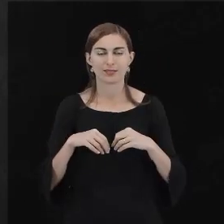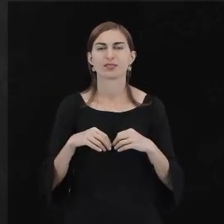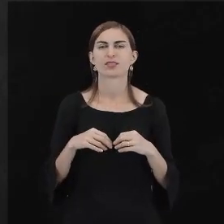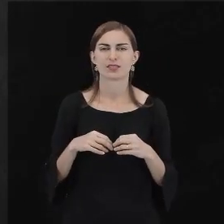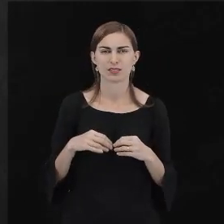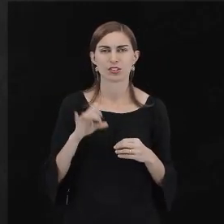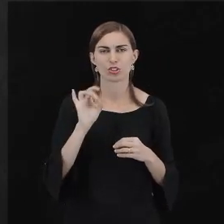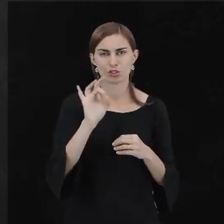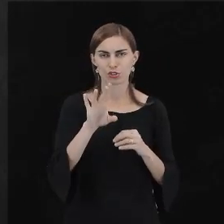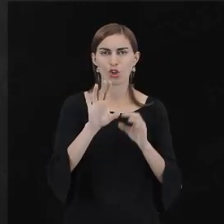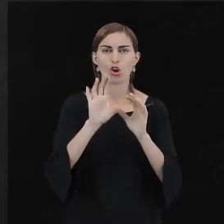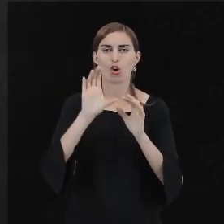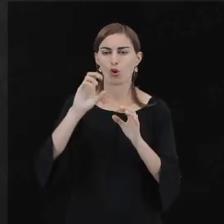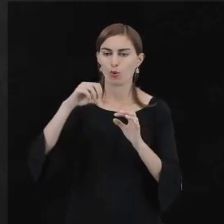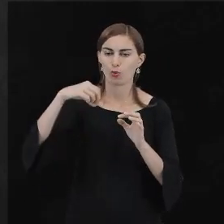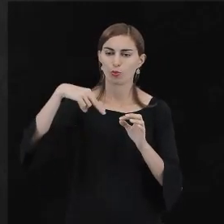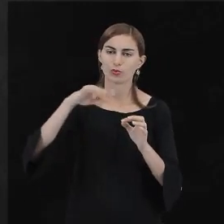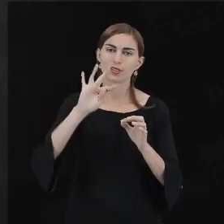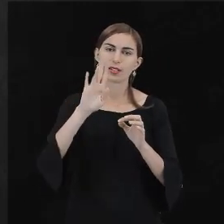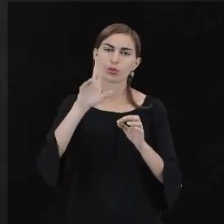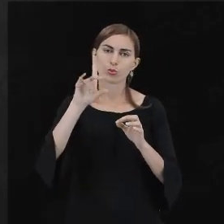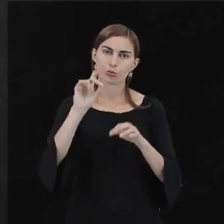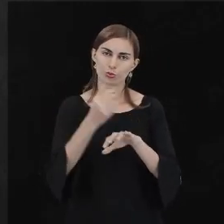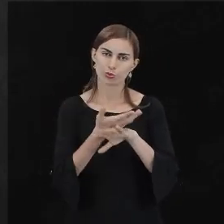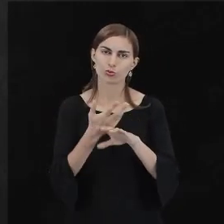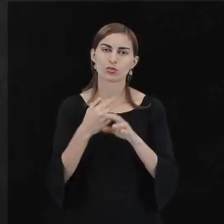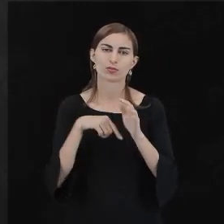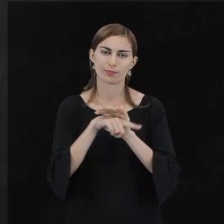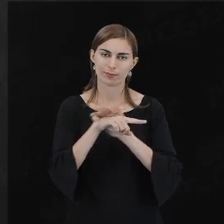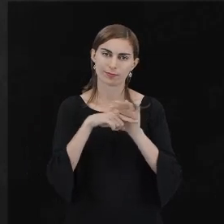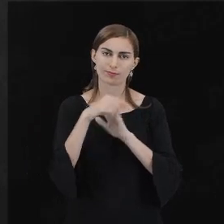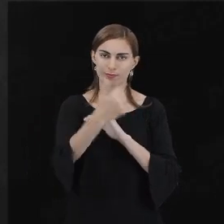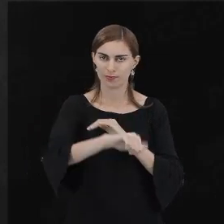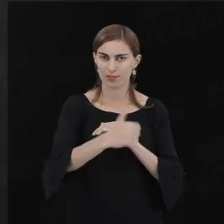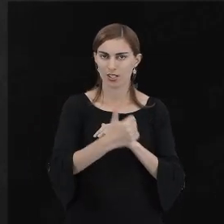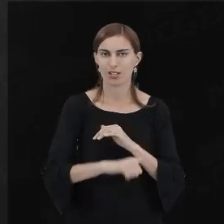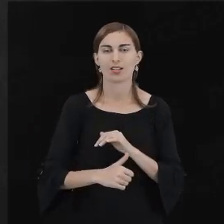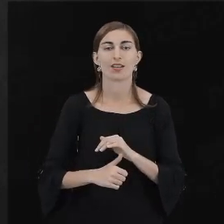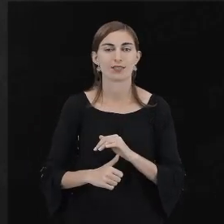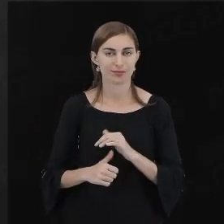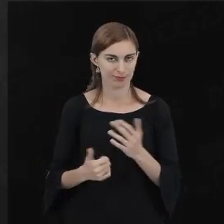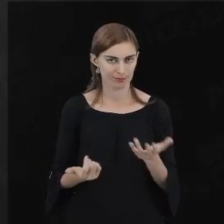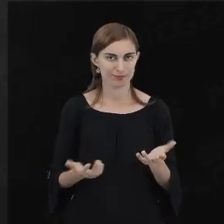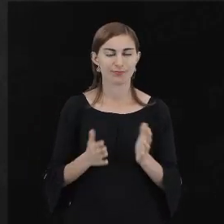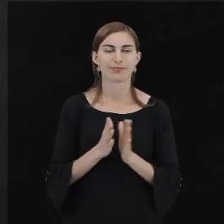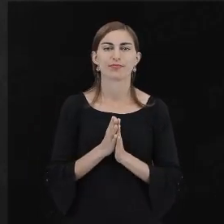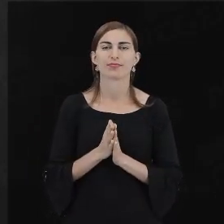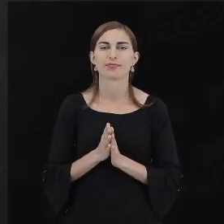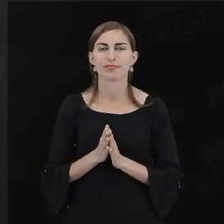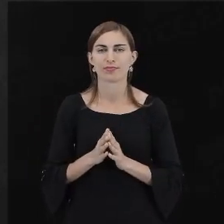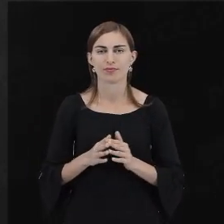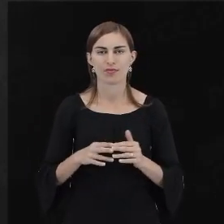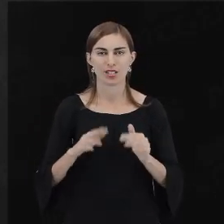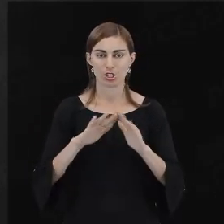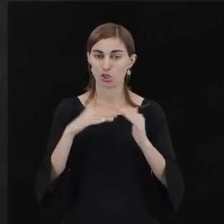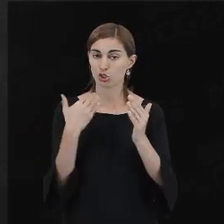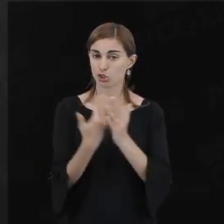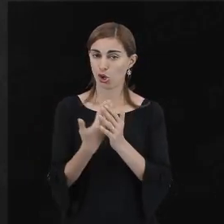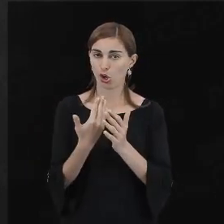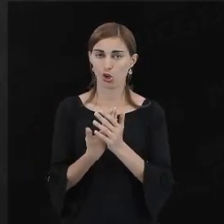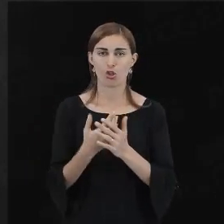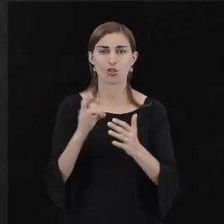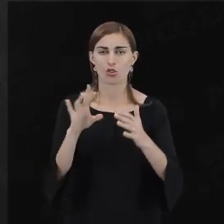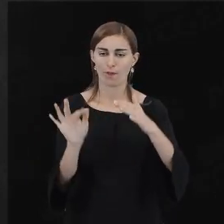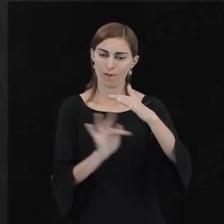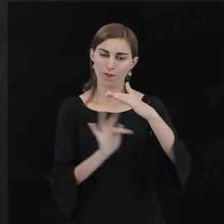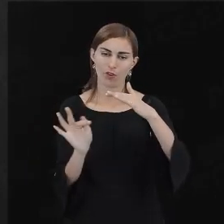apenas os conteúdos são avaliados. E escola não é lugar apenas de aprendizagem formal. Escola é lugar de